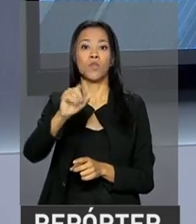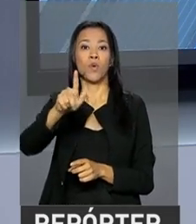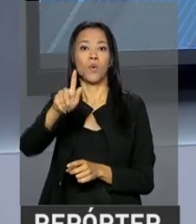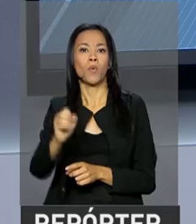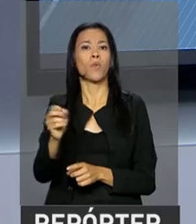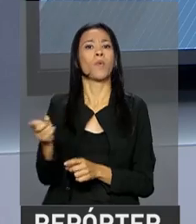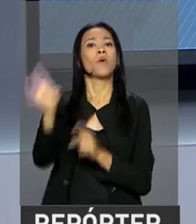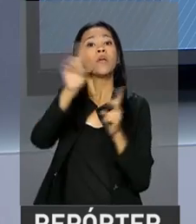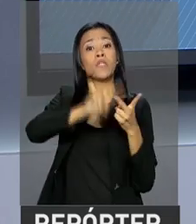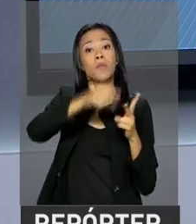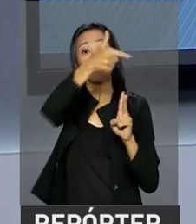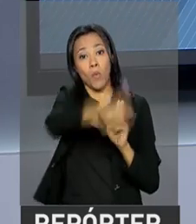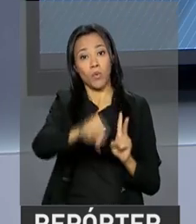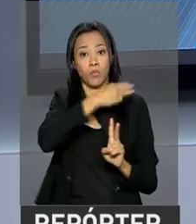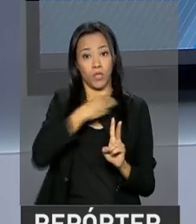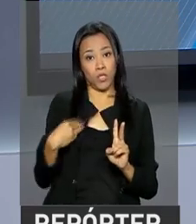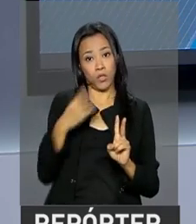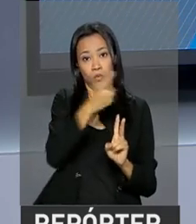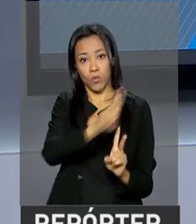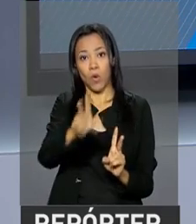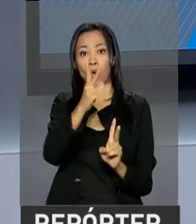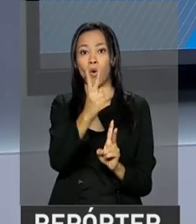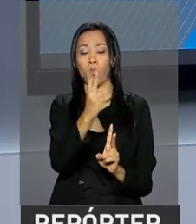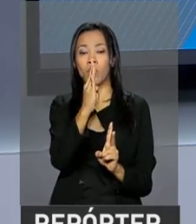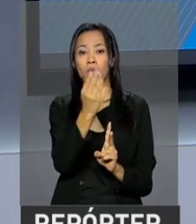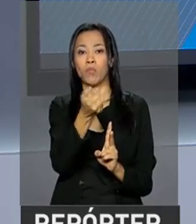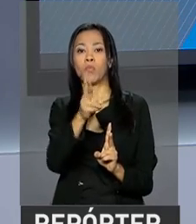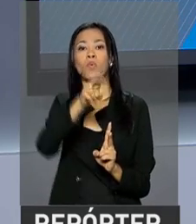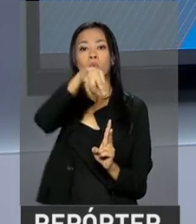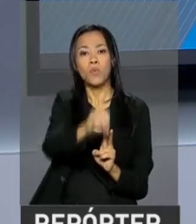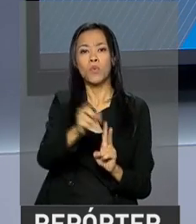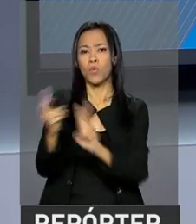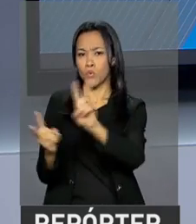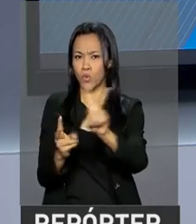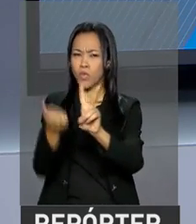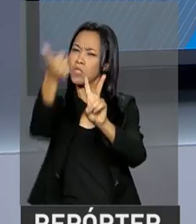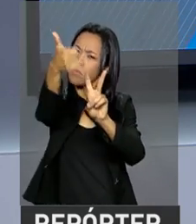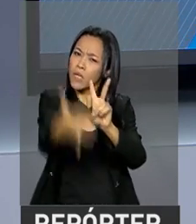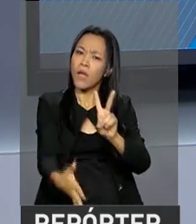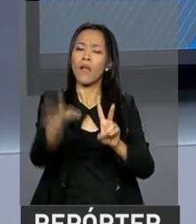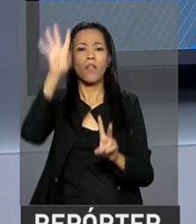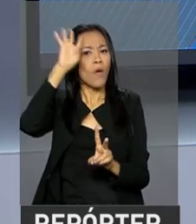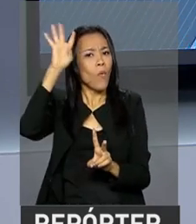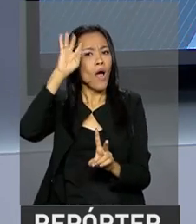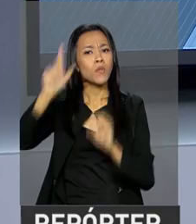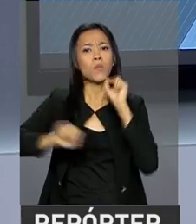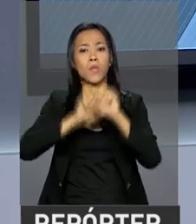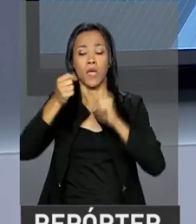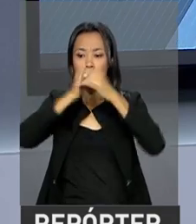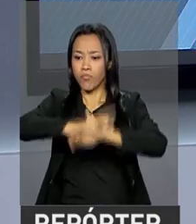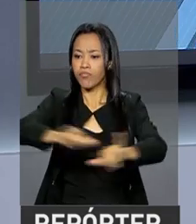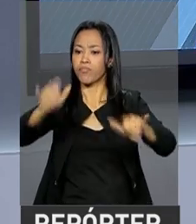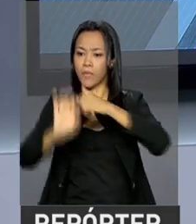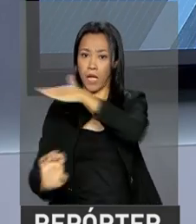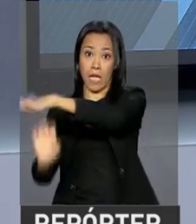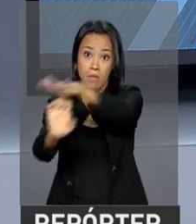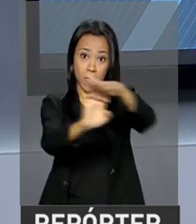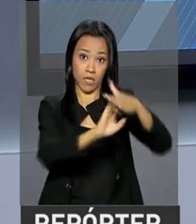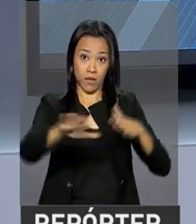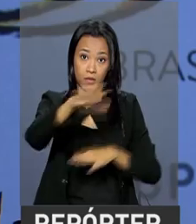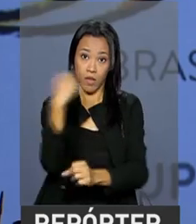cidades Bruno Araújo falaram nesta nesta quarta-feira a empresários do setor de construção